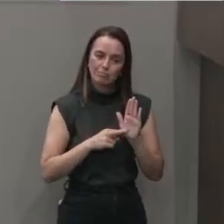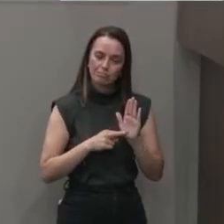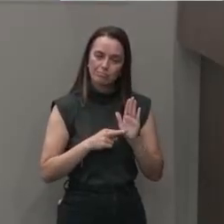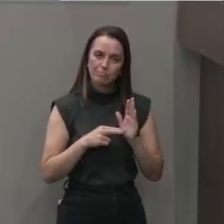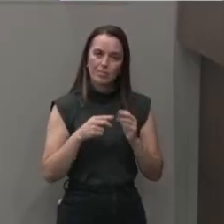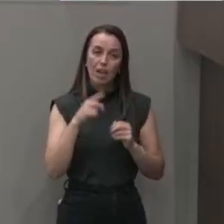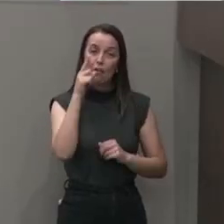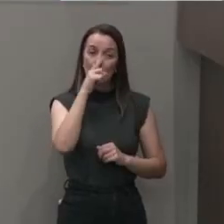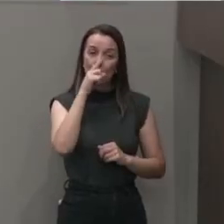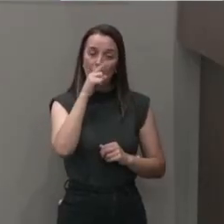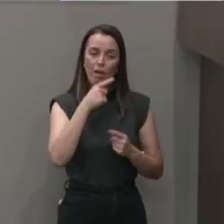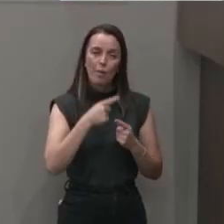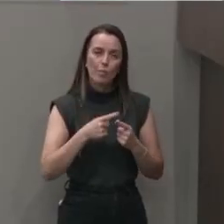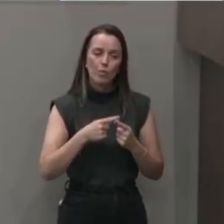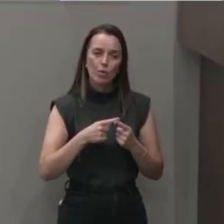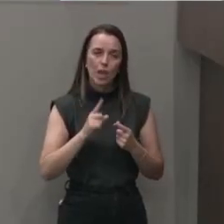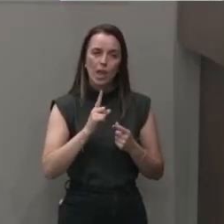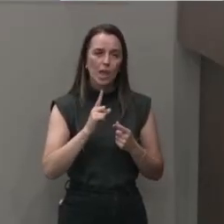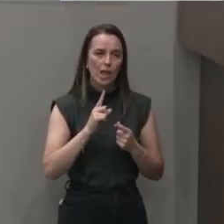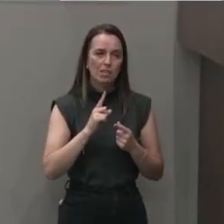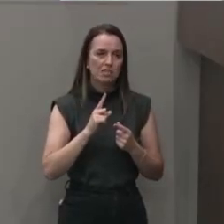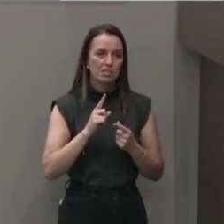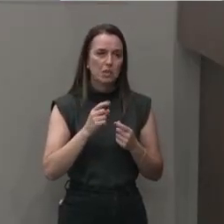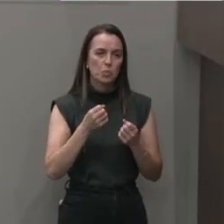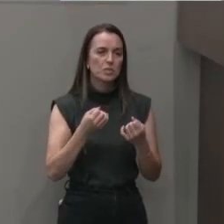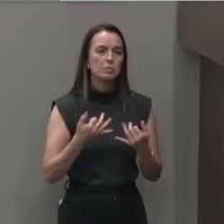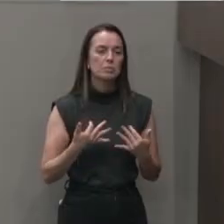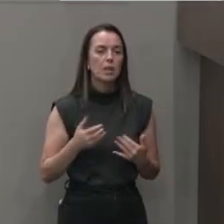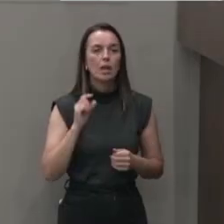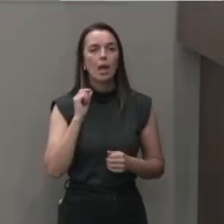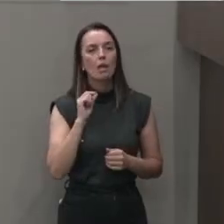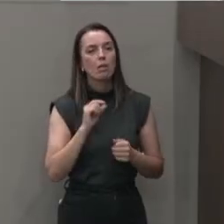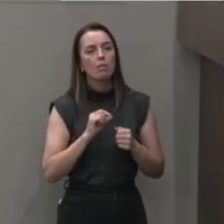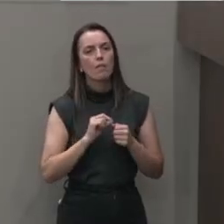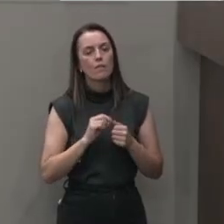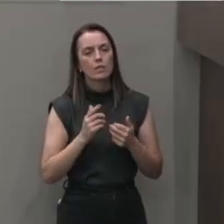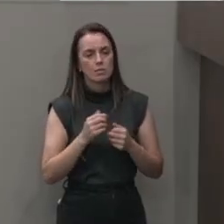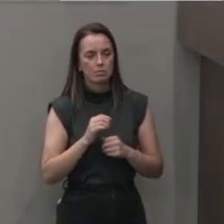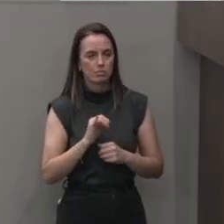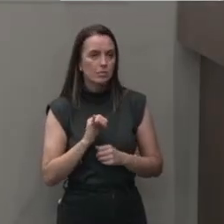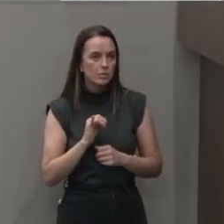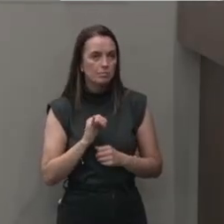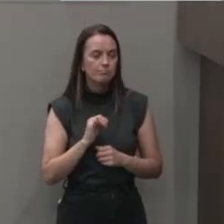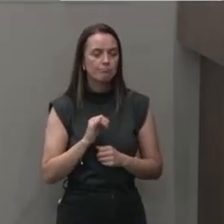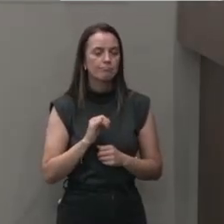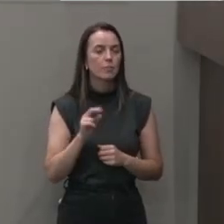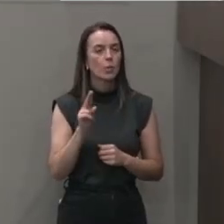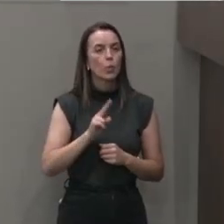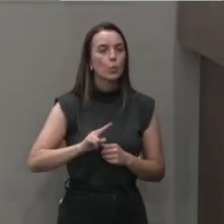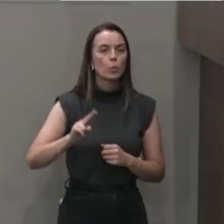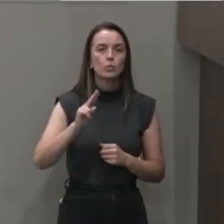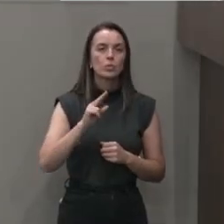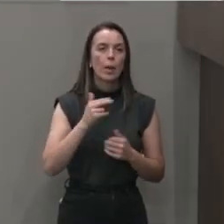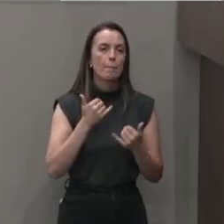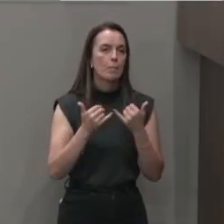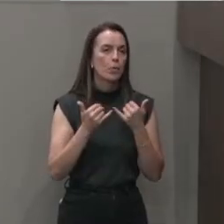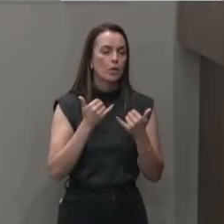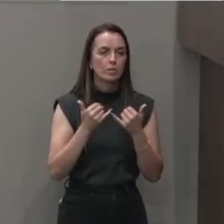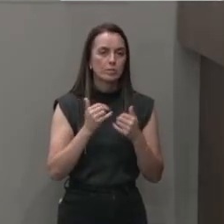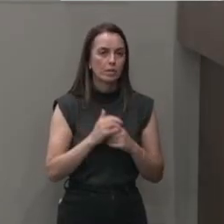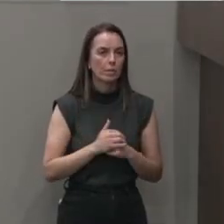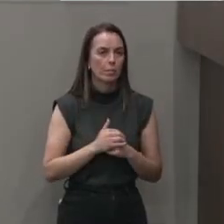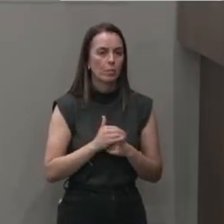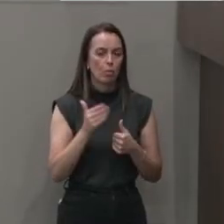exemplo, não diz quem executa, isso é uma preocupação que eu tenho. Se tu pegar como exemplo o sistema do botão